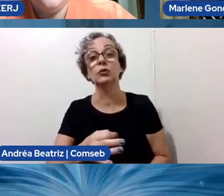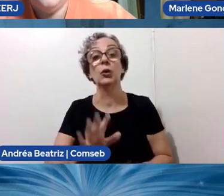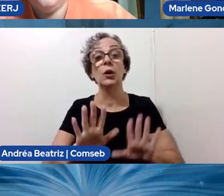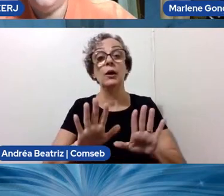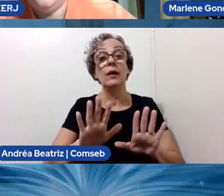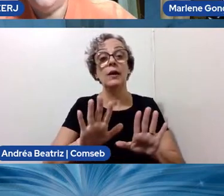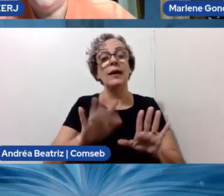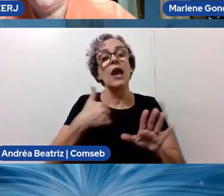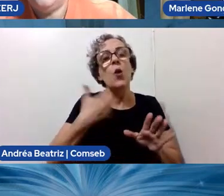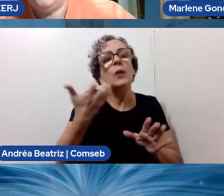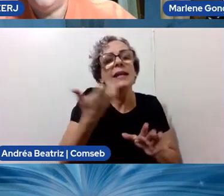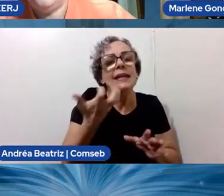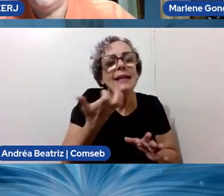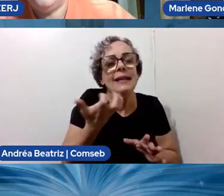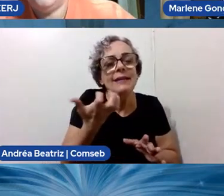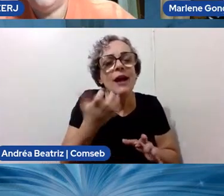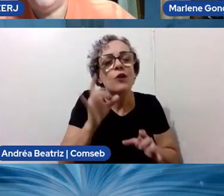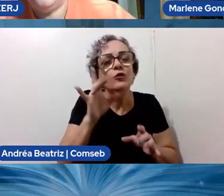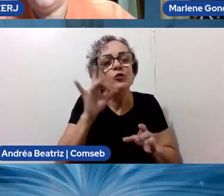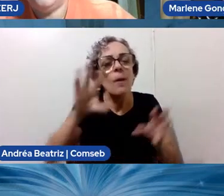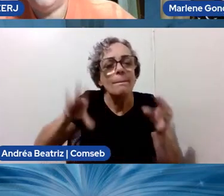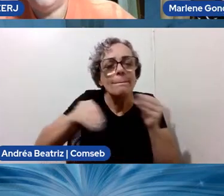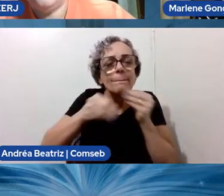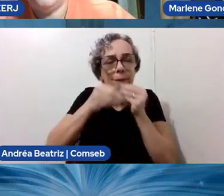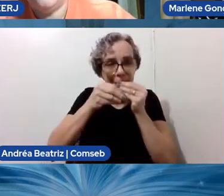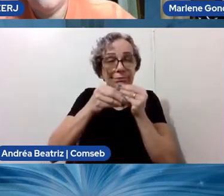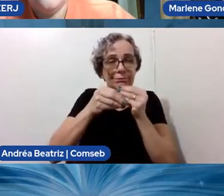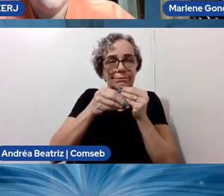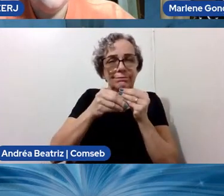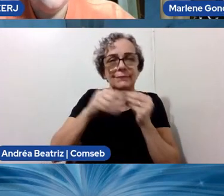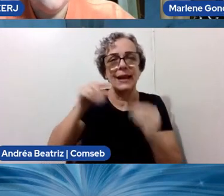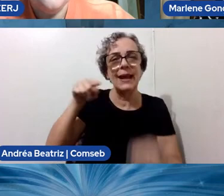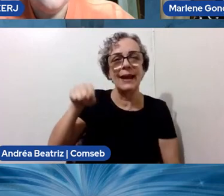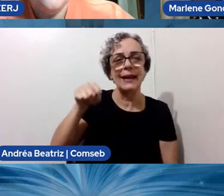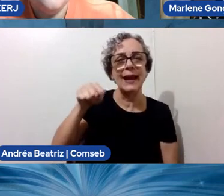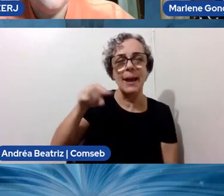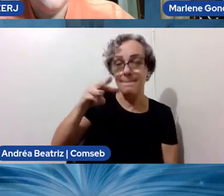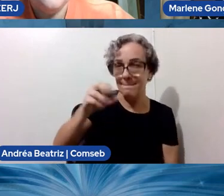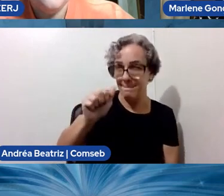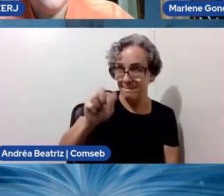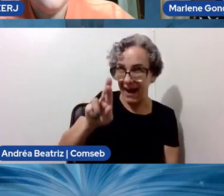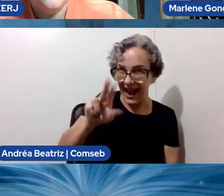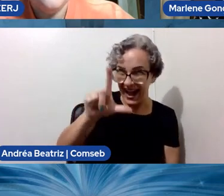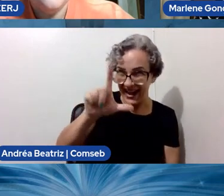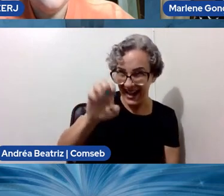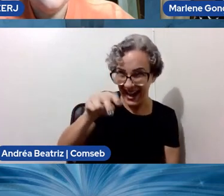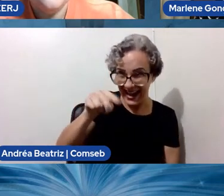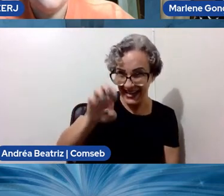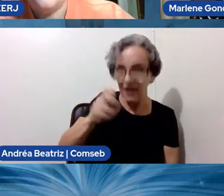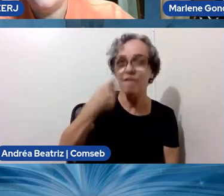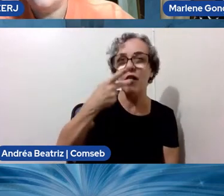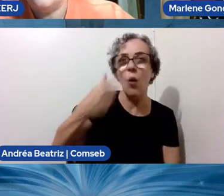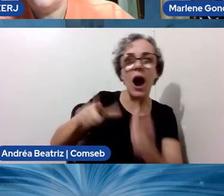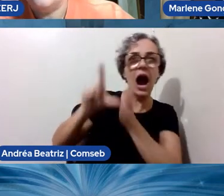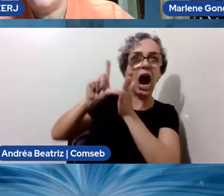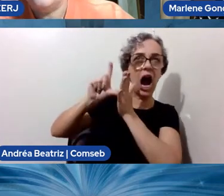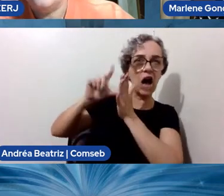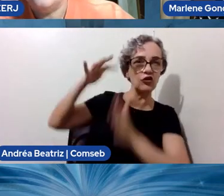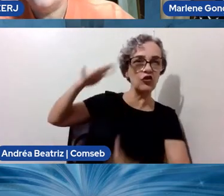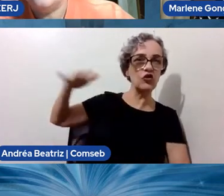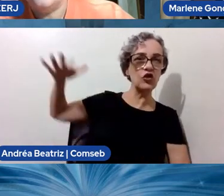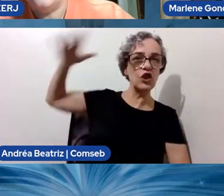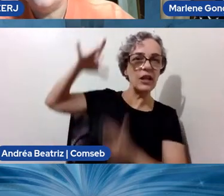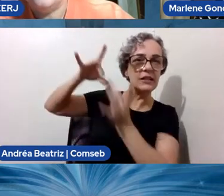pouquinho, é que nessa parte da evolução, que a Marlene trouxe bem, essa parte espiritual, a ciência não